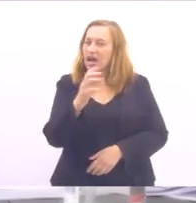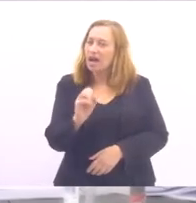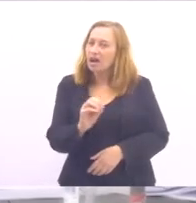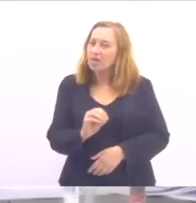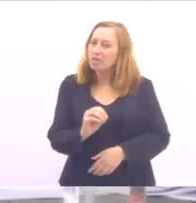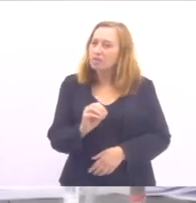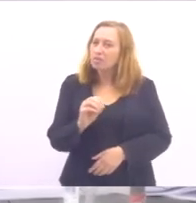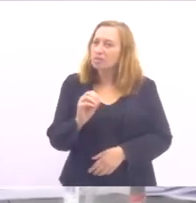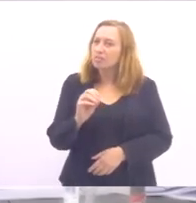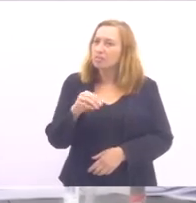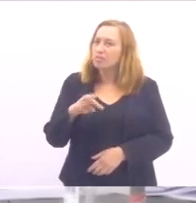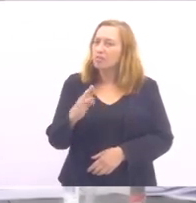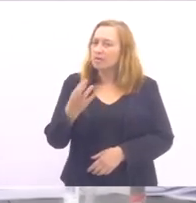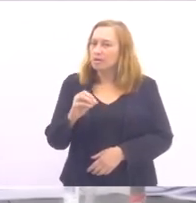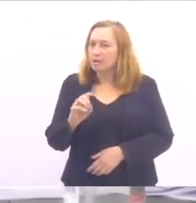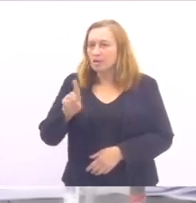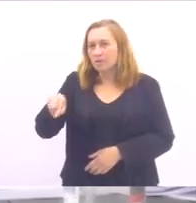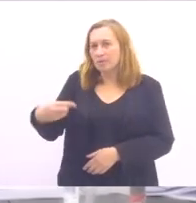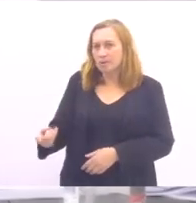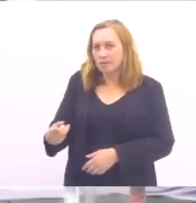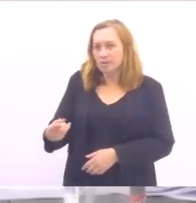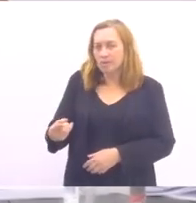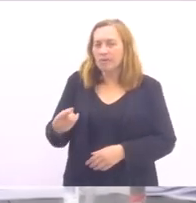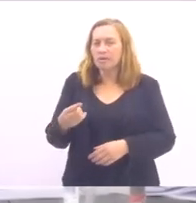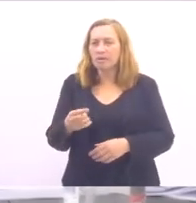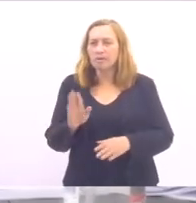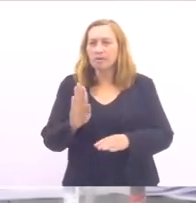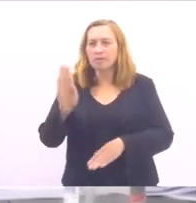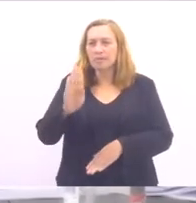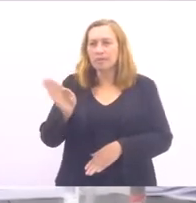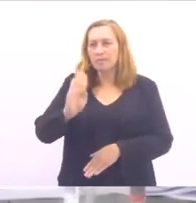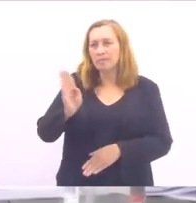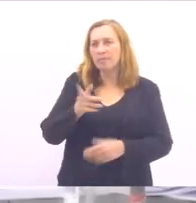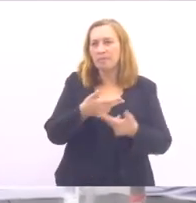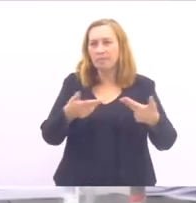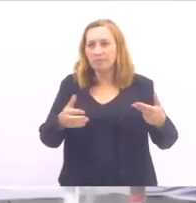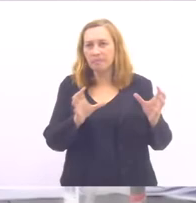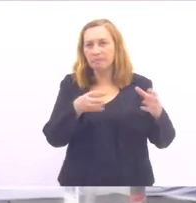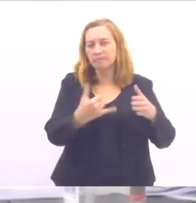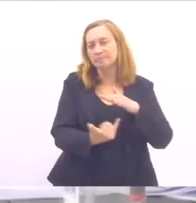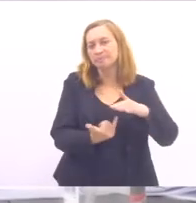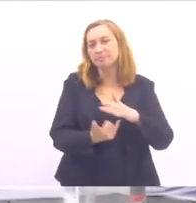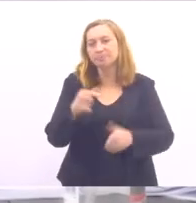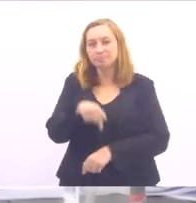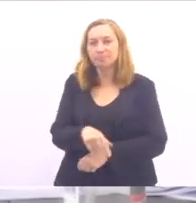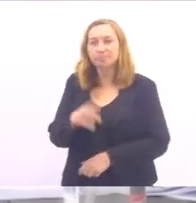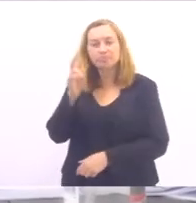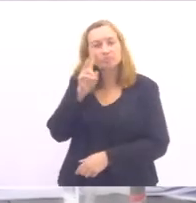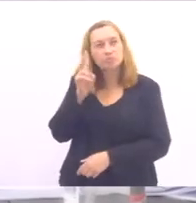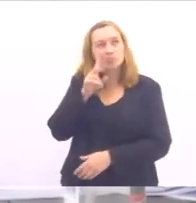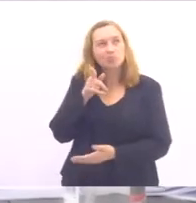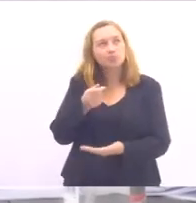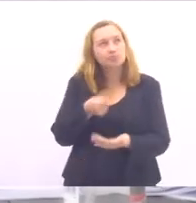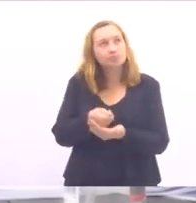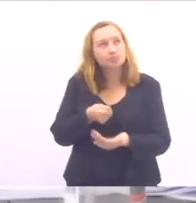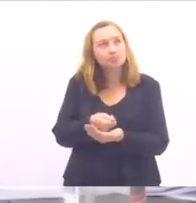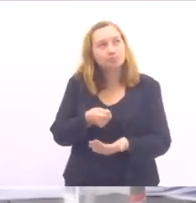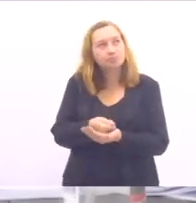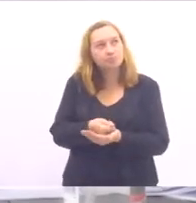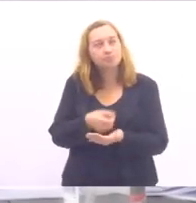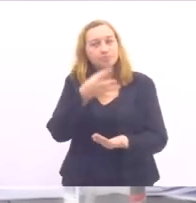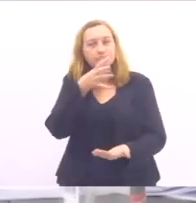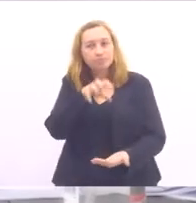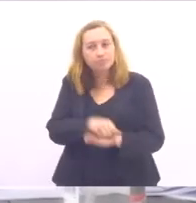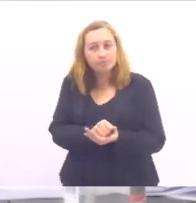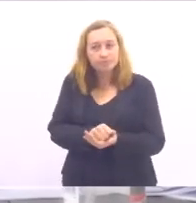foi em Botafogo, não foi? Então a gente diz, olha, tem várias cooperativas aqui. Aí eu me lembro que eles cobraram essa história do